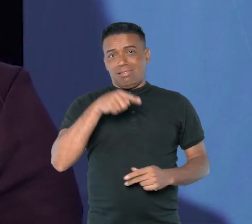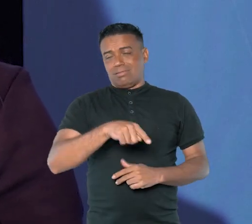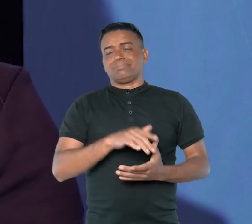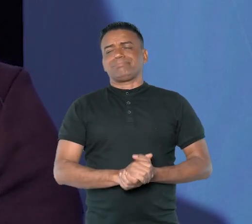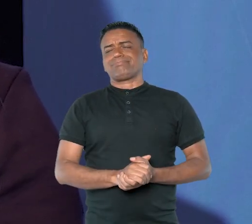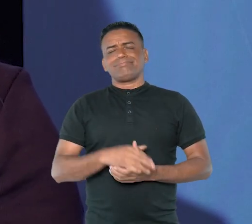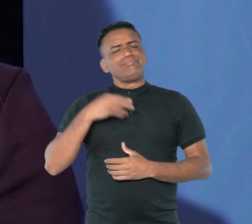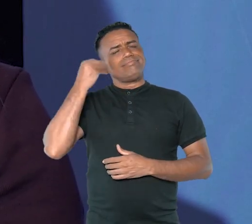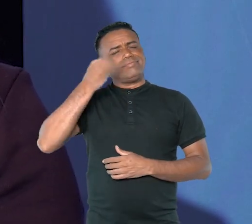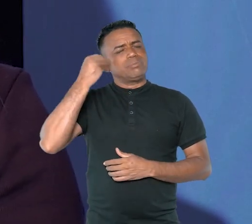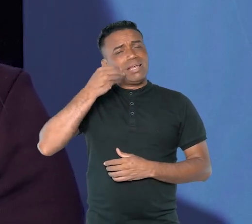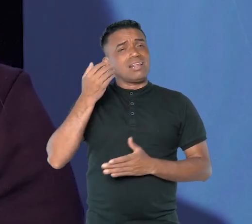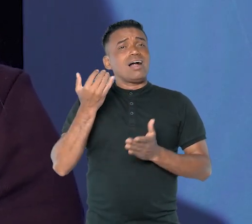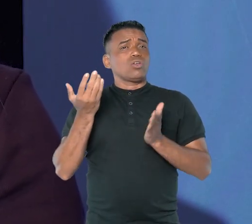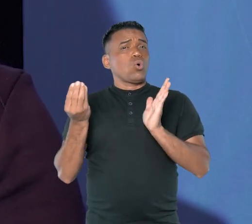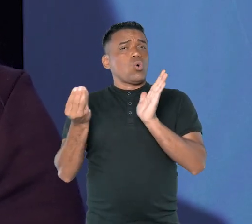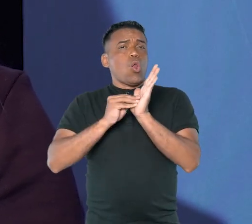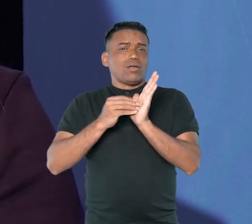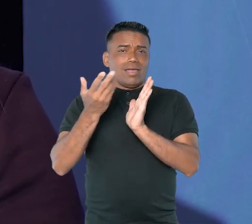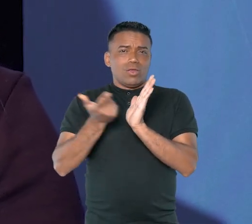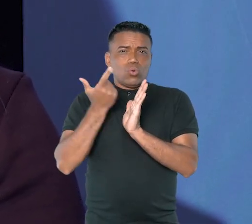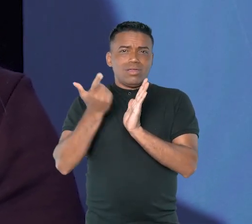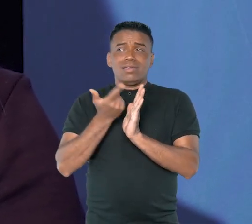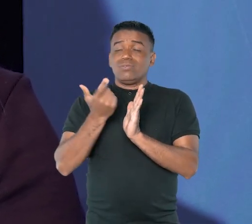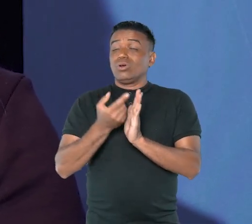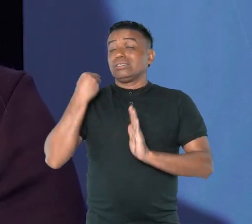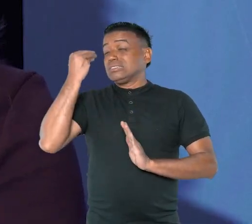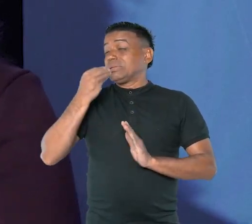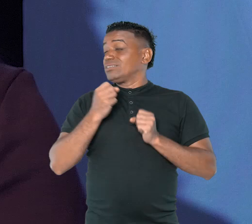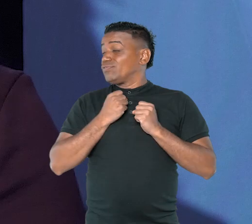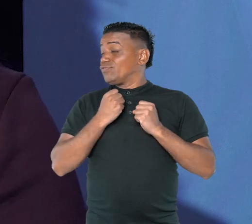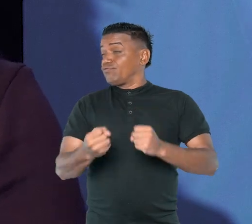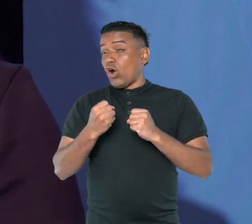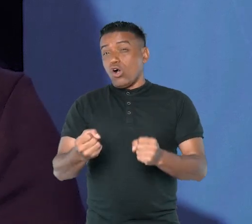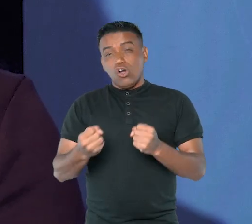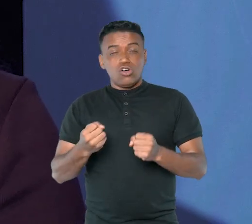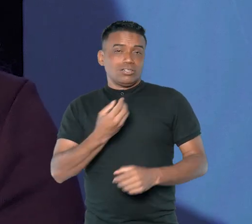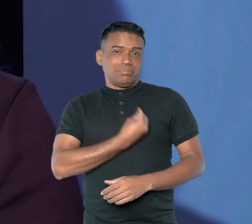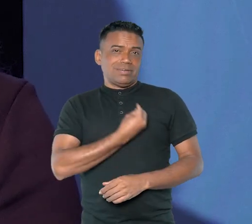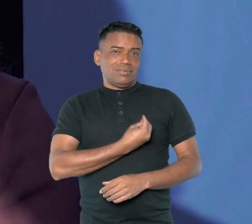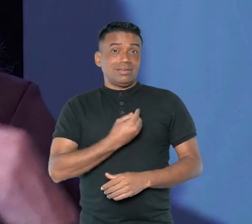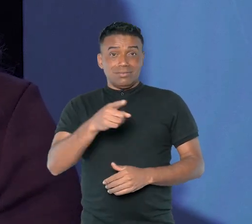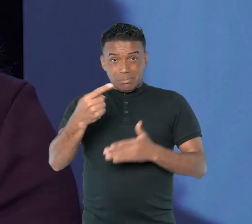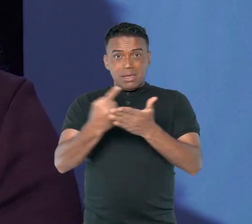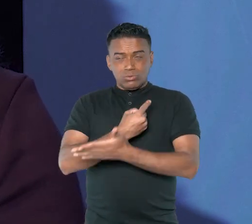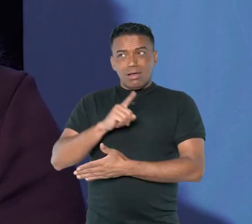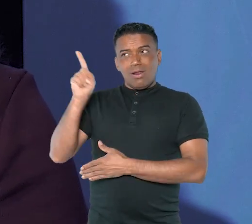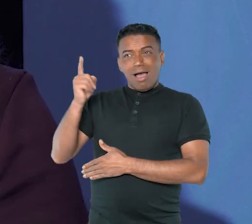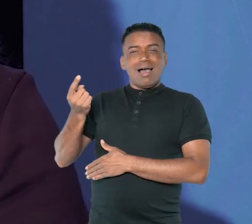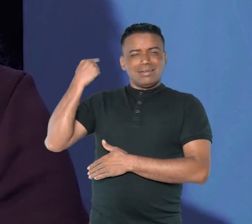tive uma experiência lá que está contada aqui no livro, que eu acho que foi uma das experiências mais fortes da minha vida. Você falava sobre isso, né? Você me perguntava sobre isso ali no